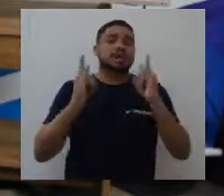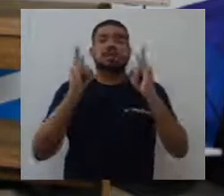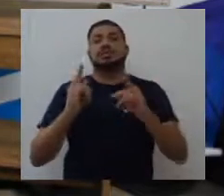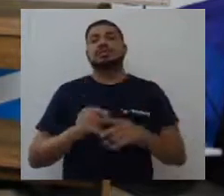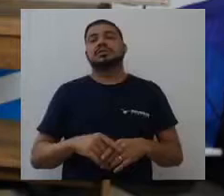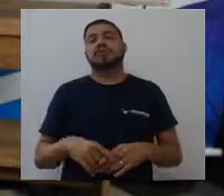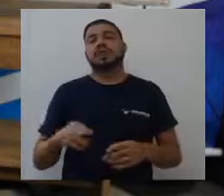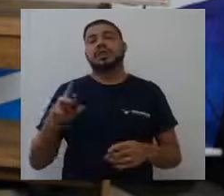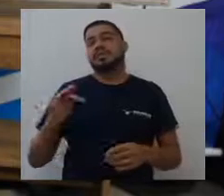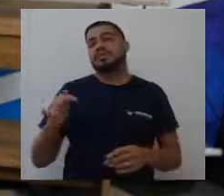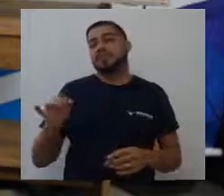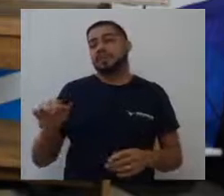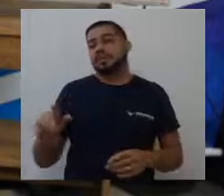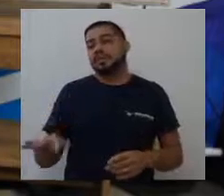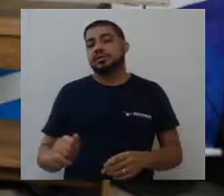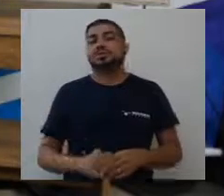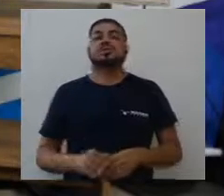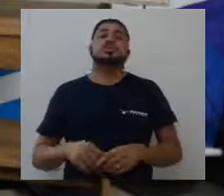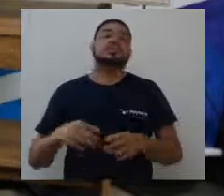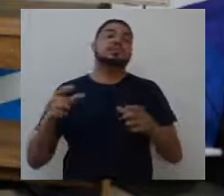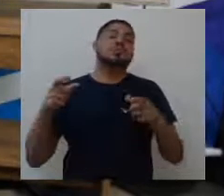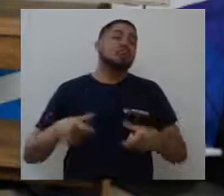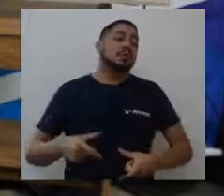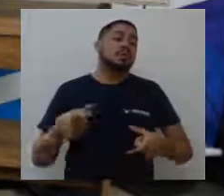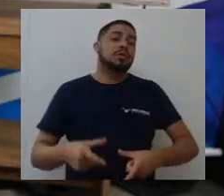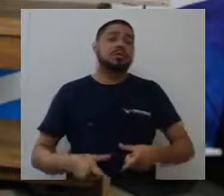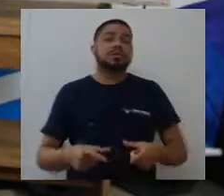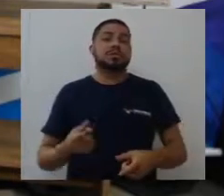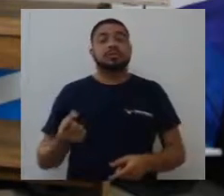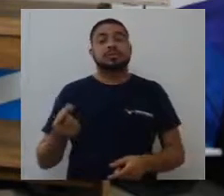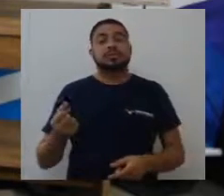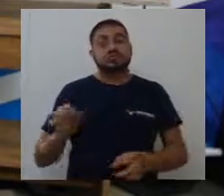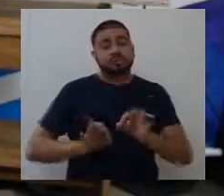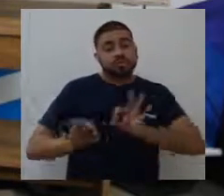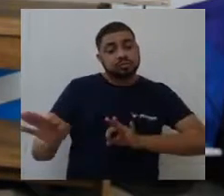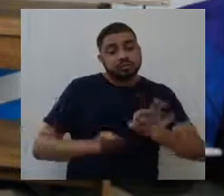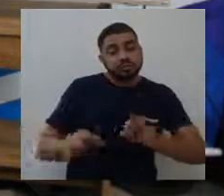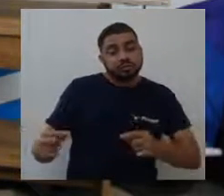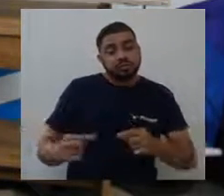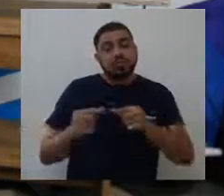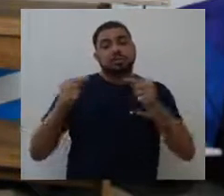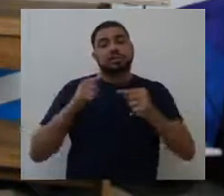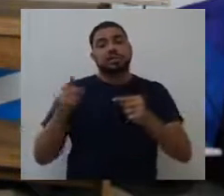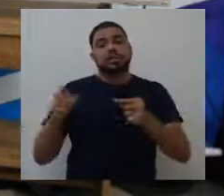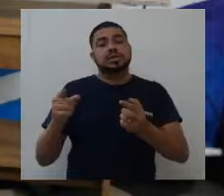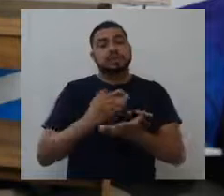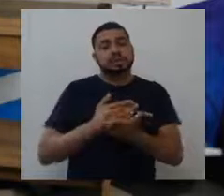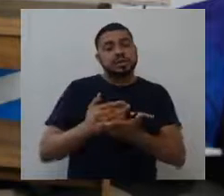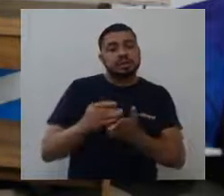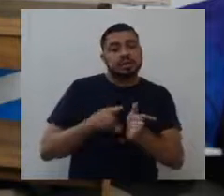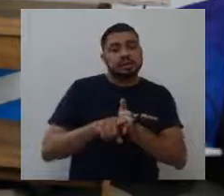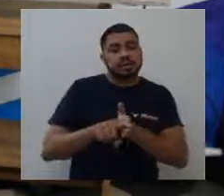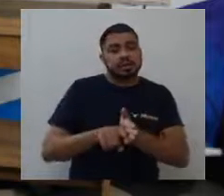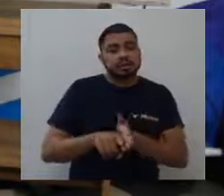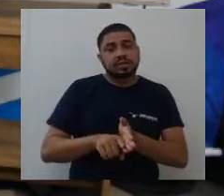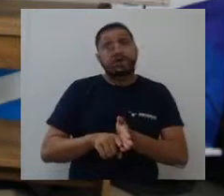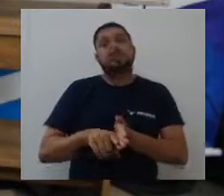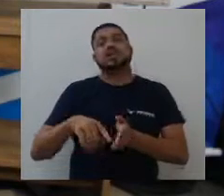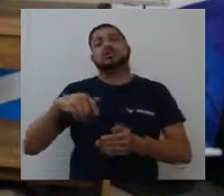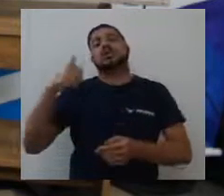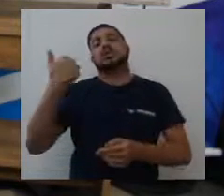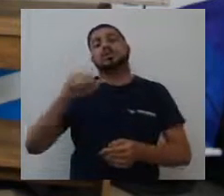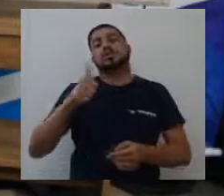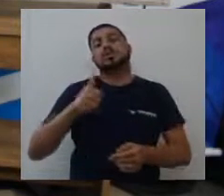em que Rafael mora será reajustado de acordo com esse índice, que no período considerado foi de